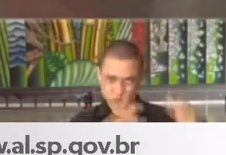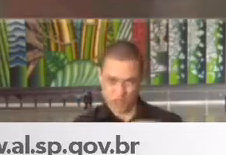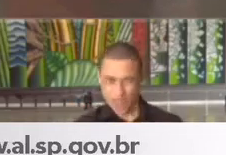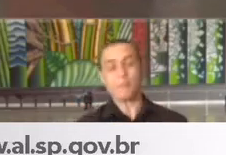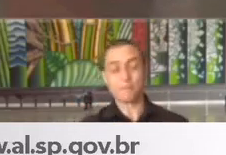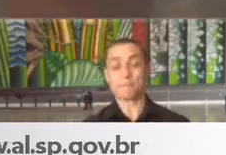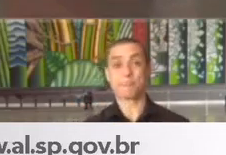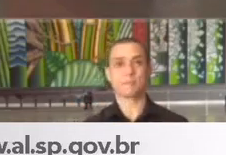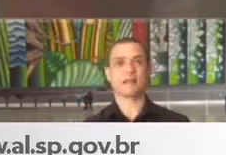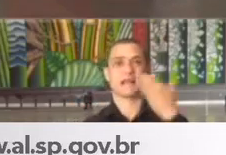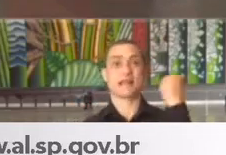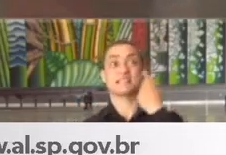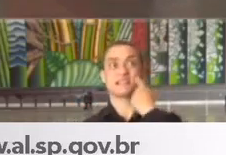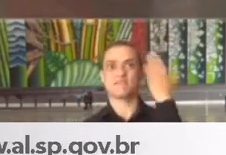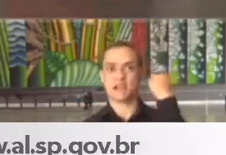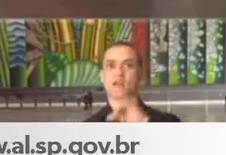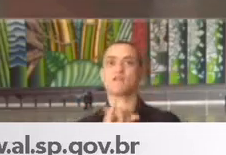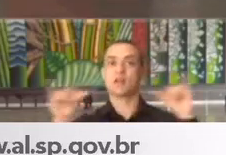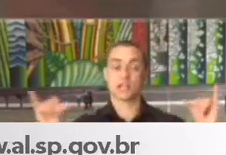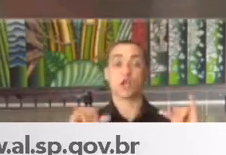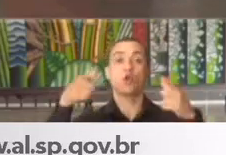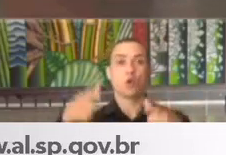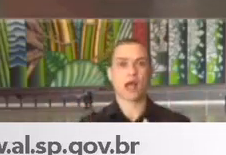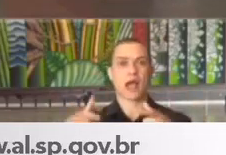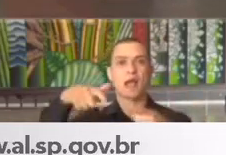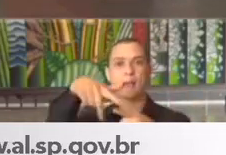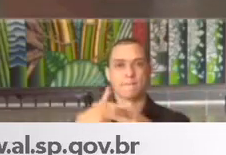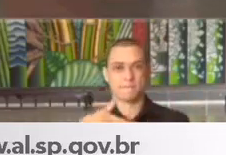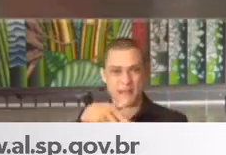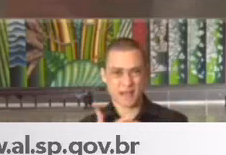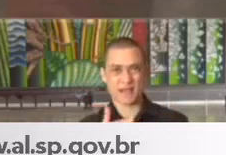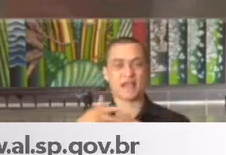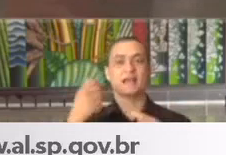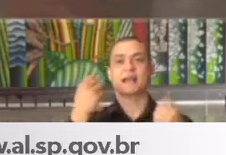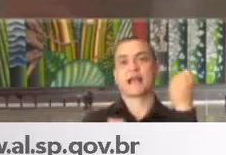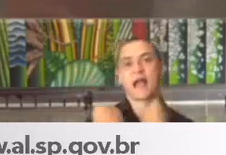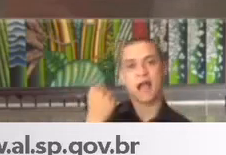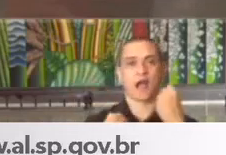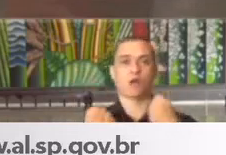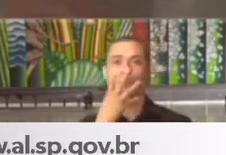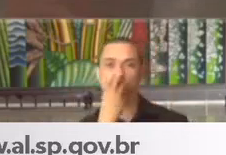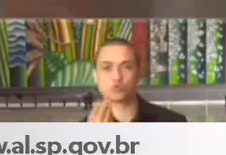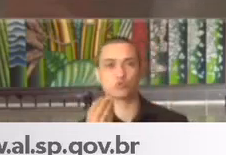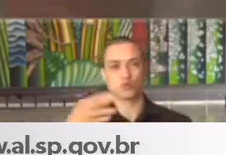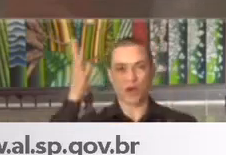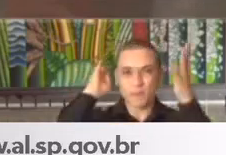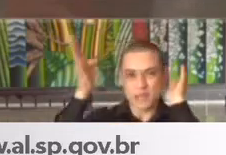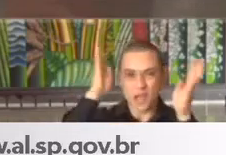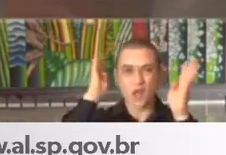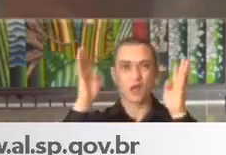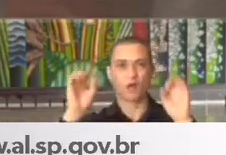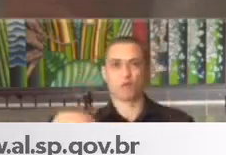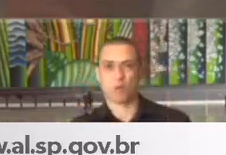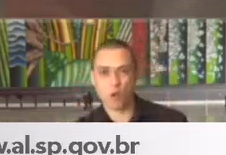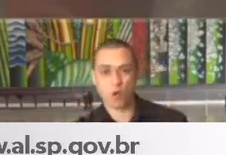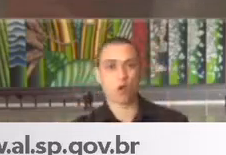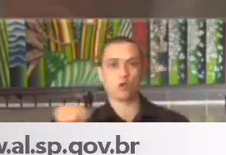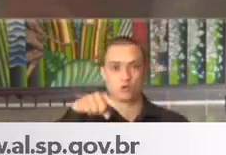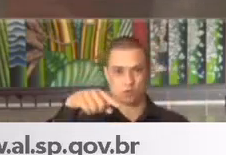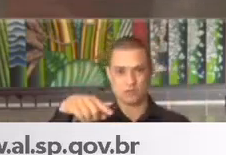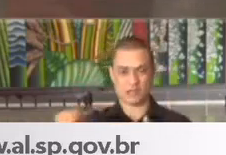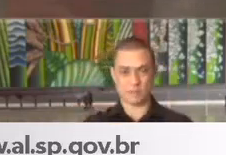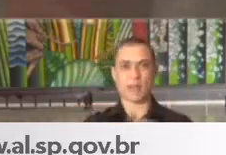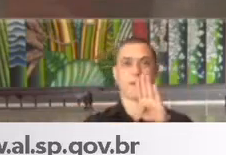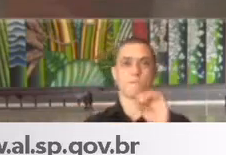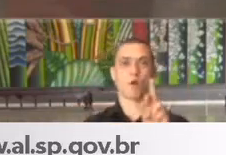última sexta-feira que oficinas mecânicas para automóveis, caminhões, vans, veículos de forma geral, assim como